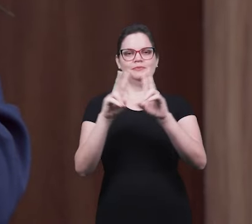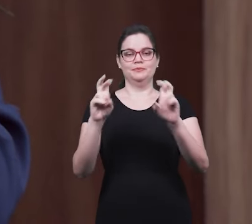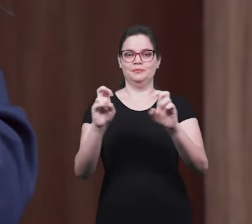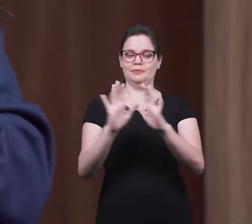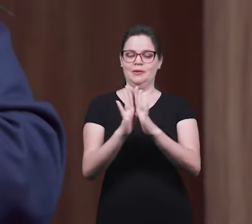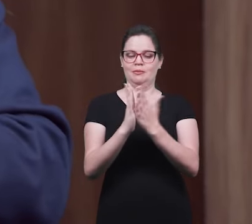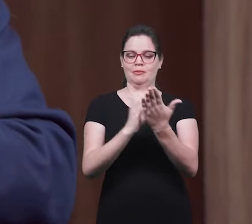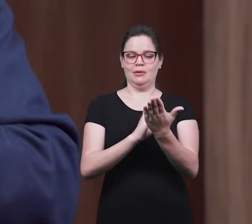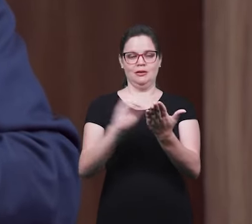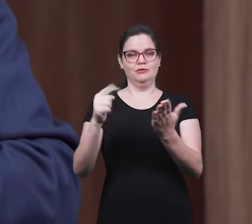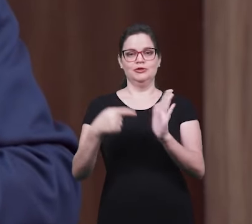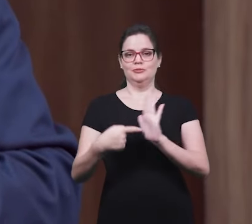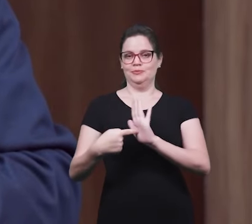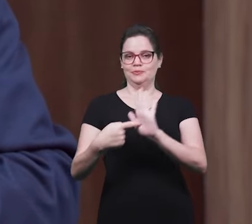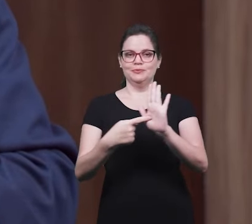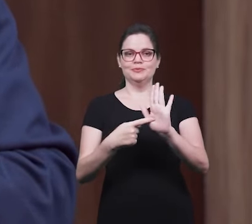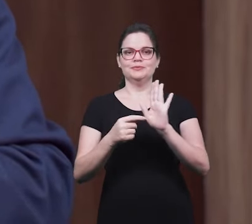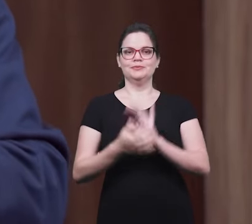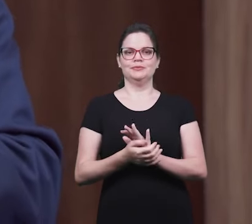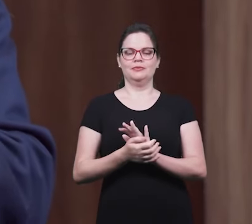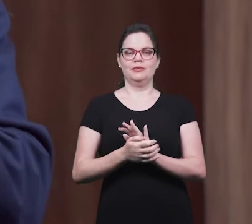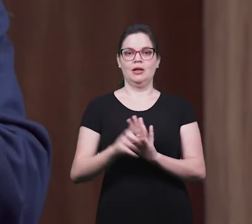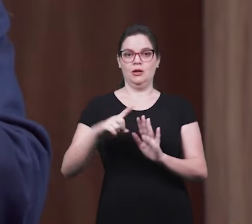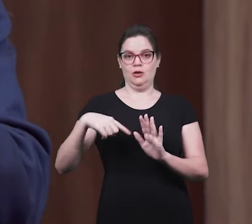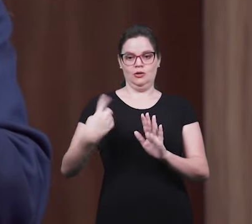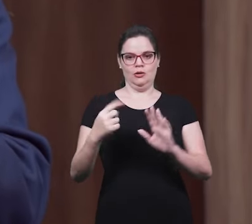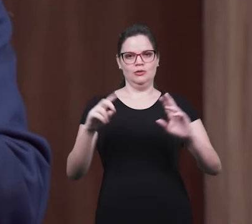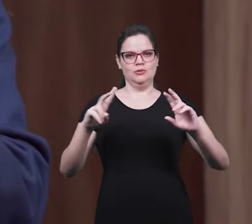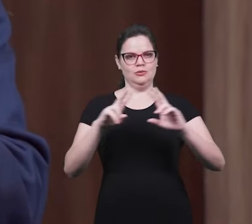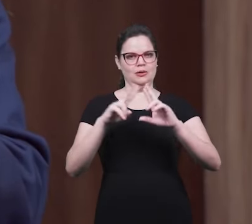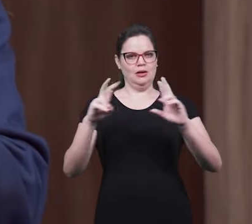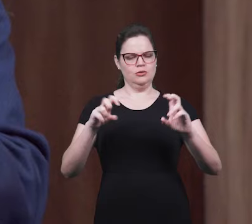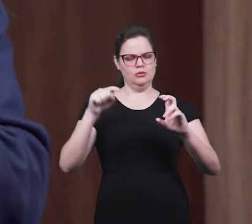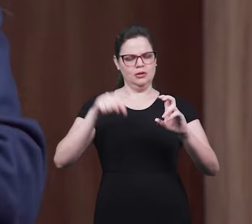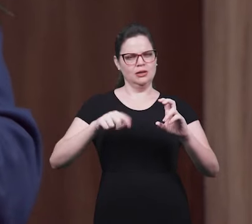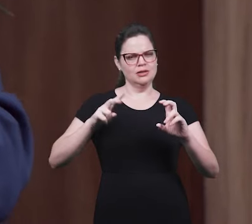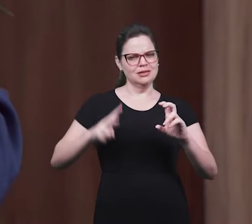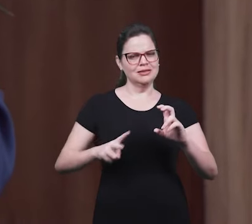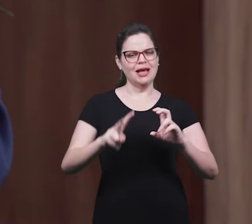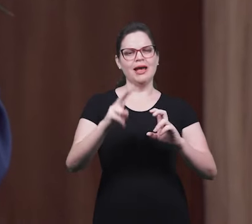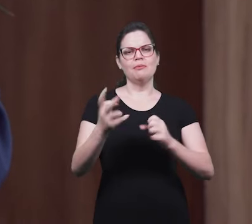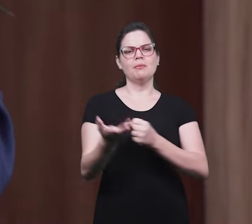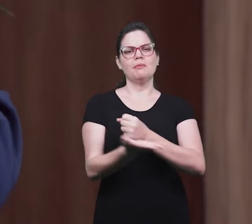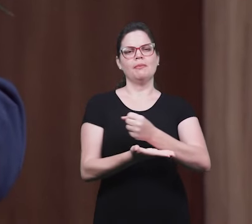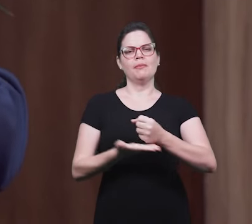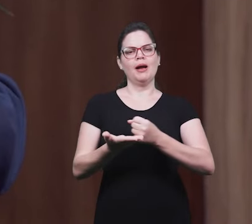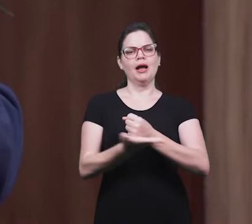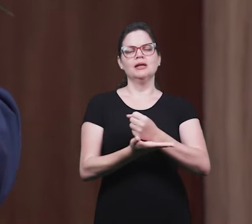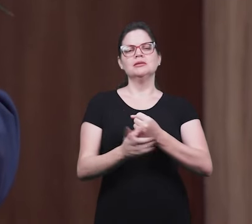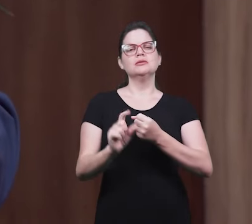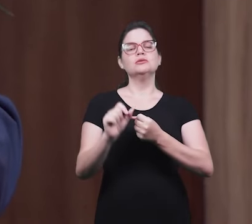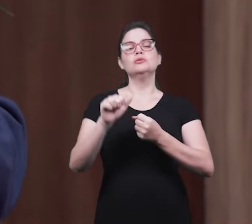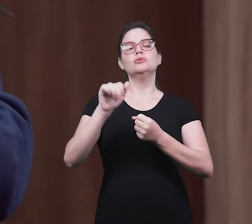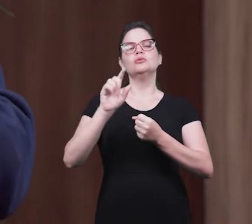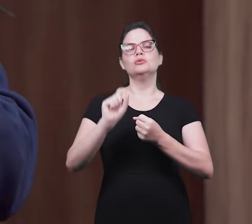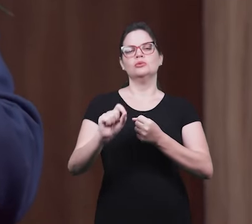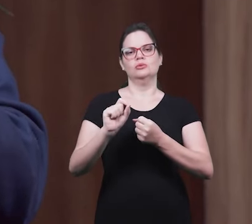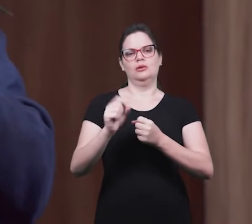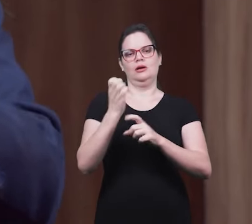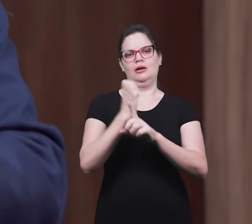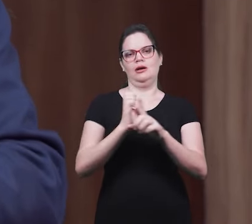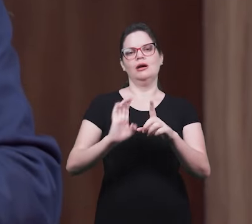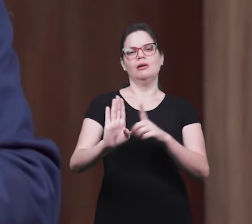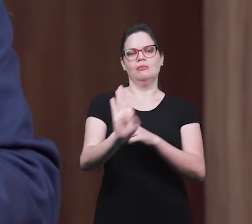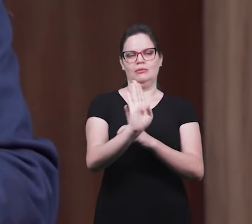da Bíblia, que é a Palavra de Deus. Os nossos assuntos sempre estão baseados na